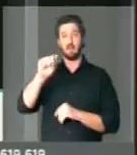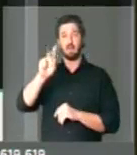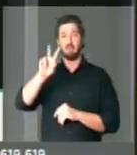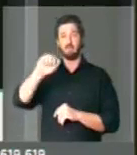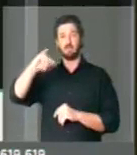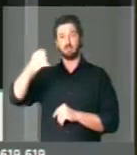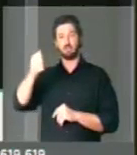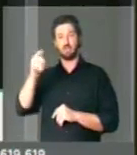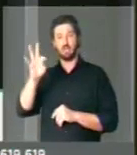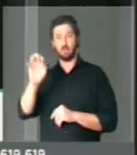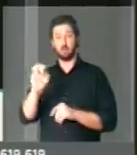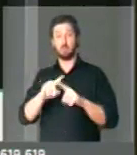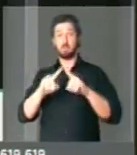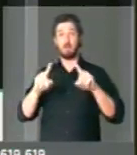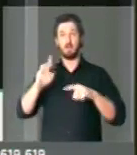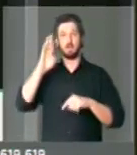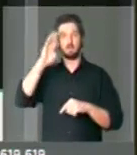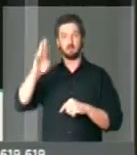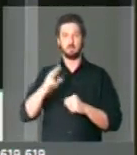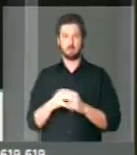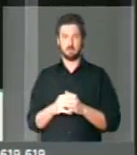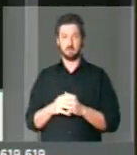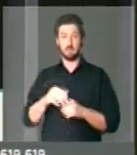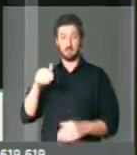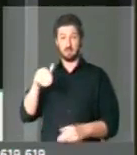Lava Jato. Mas mais que isso, senhor presidente,